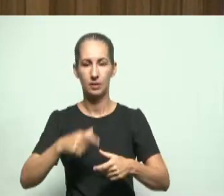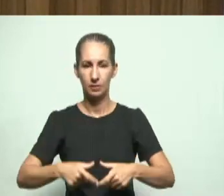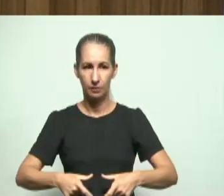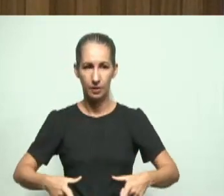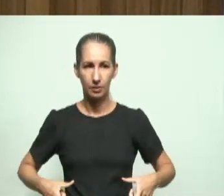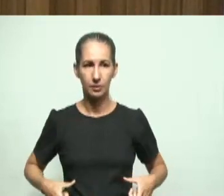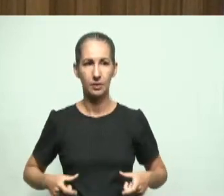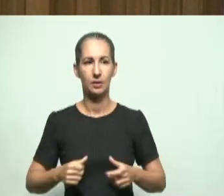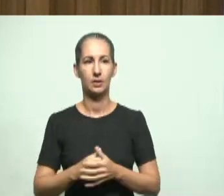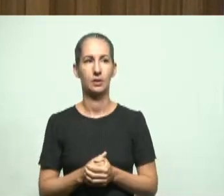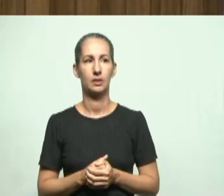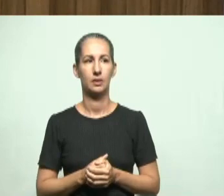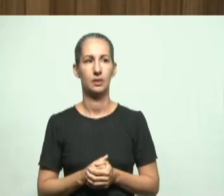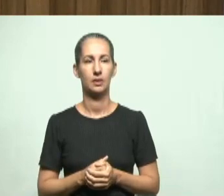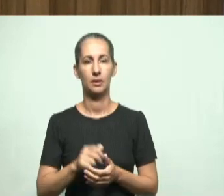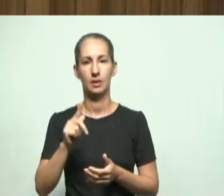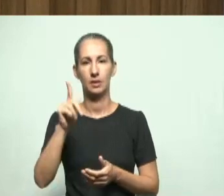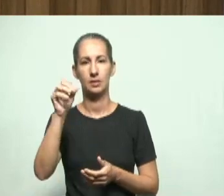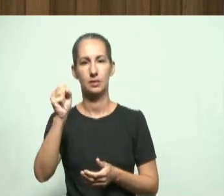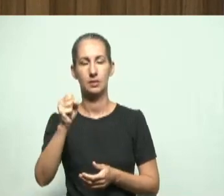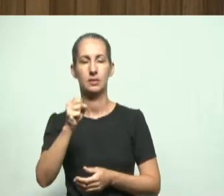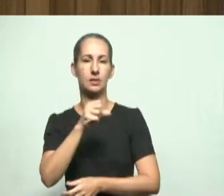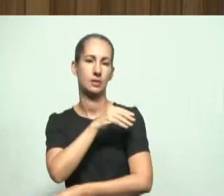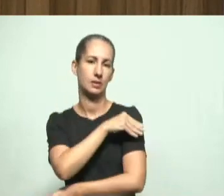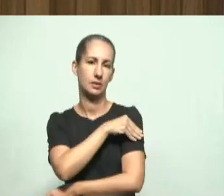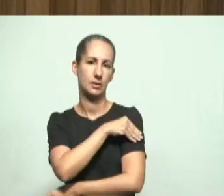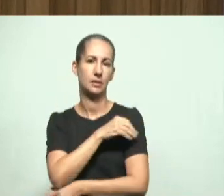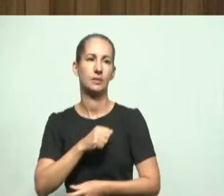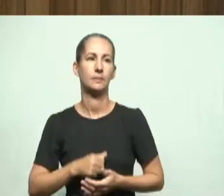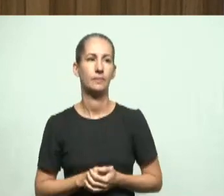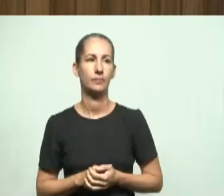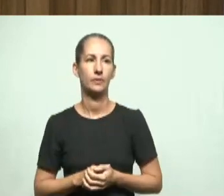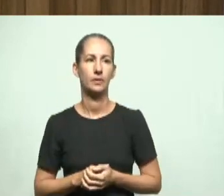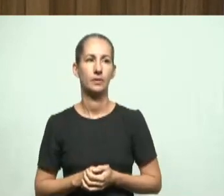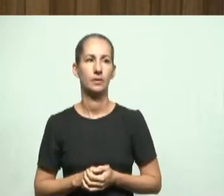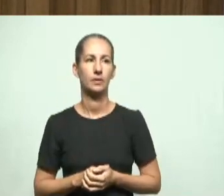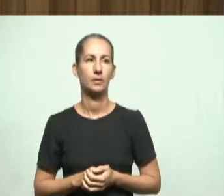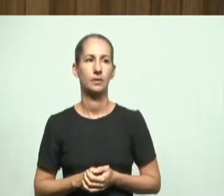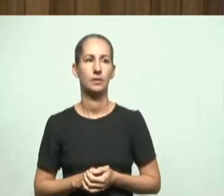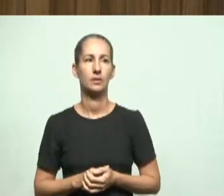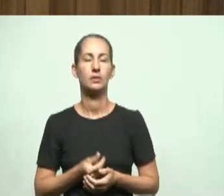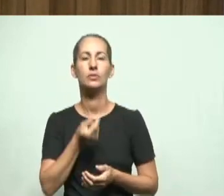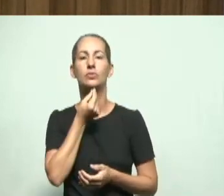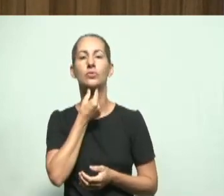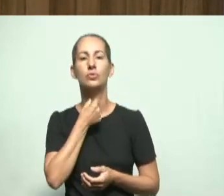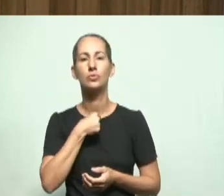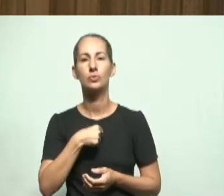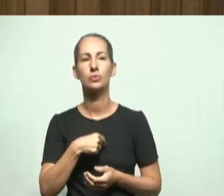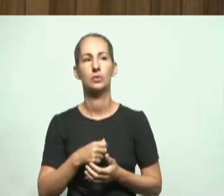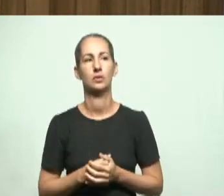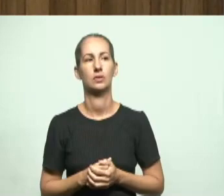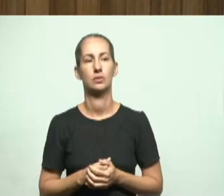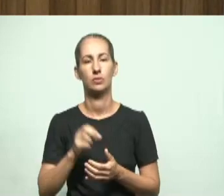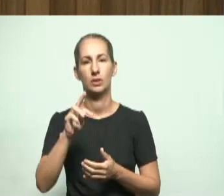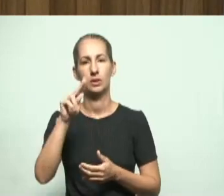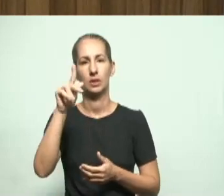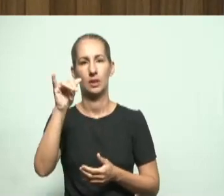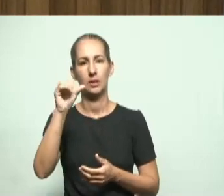descartáveis, compressas de gás e sondas uretrais